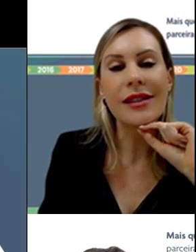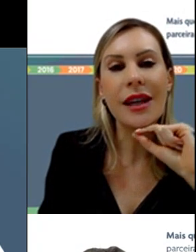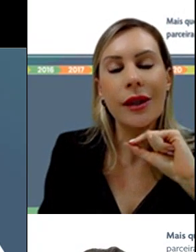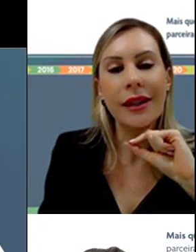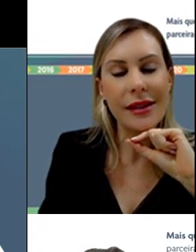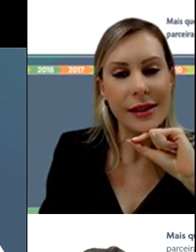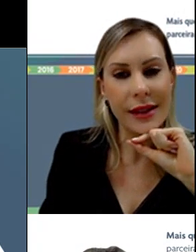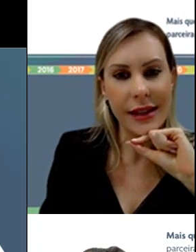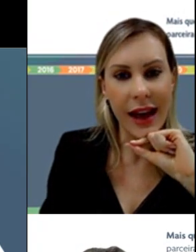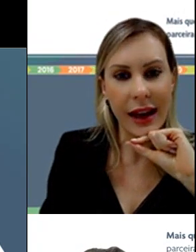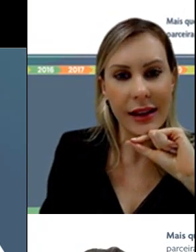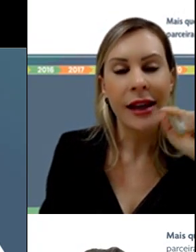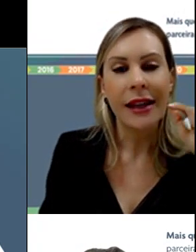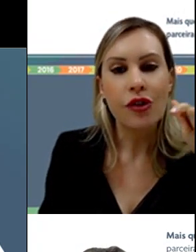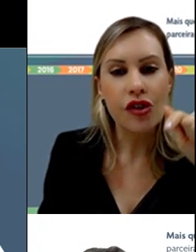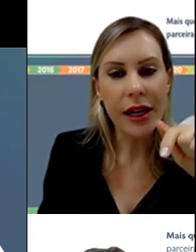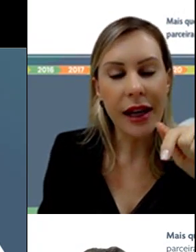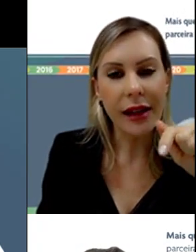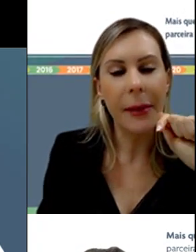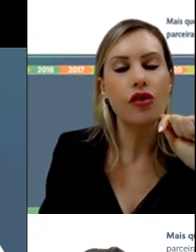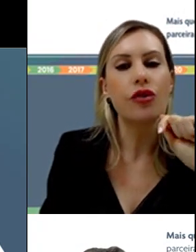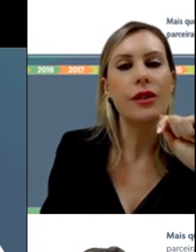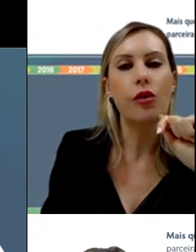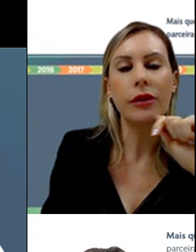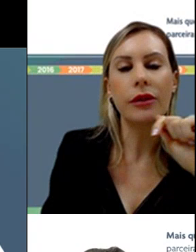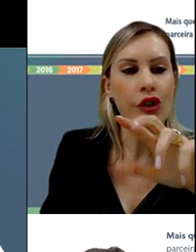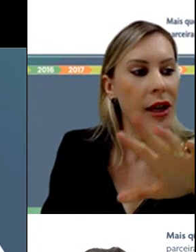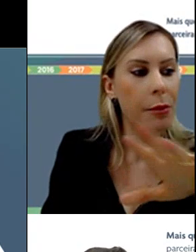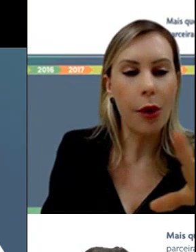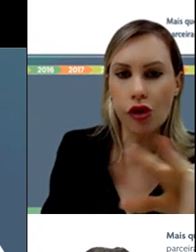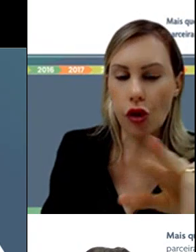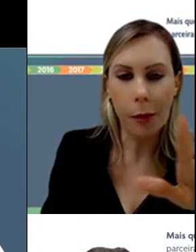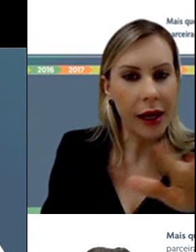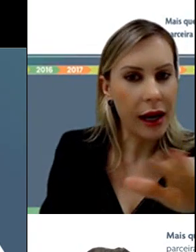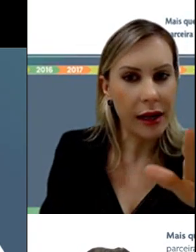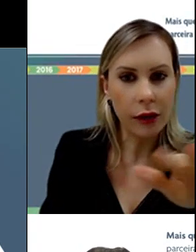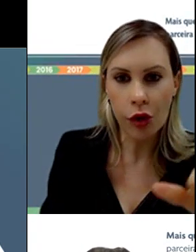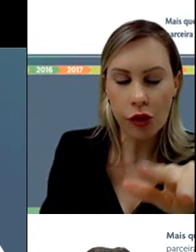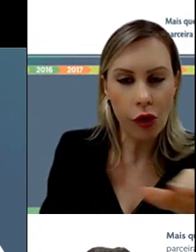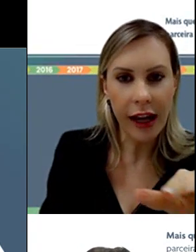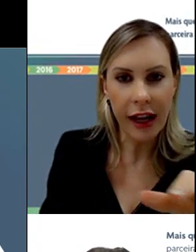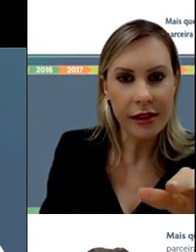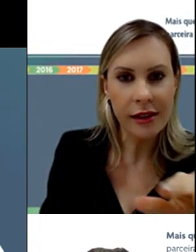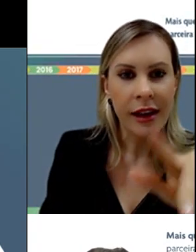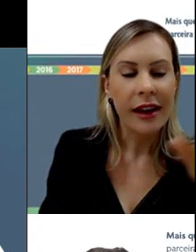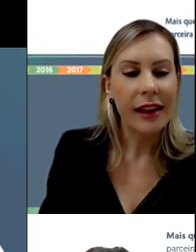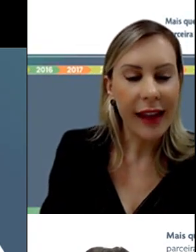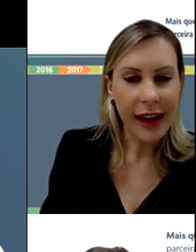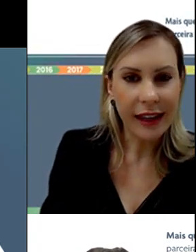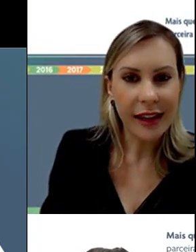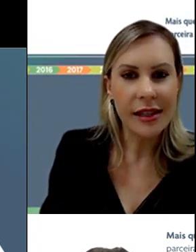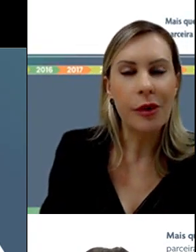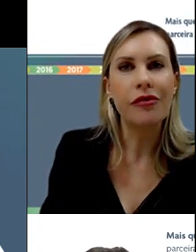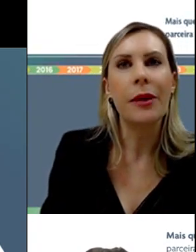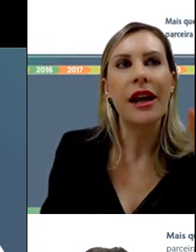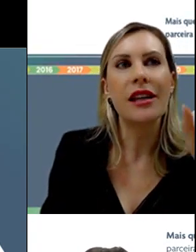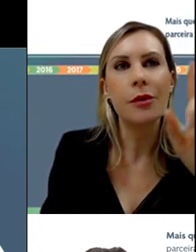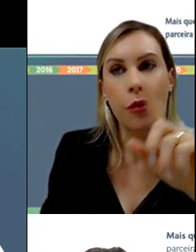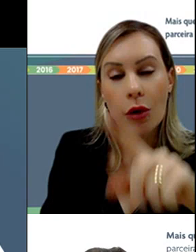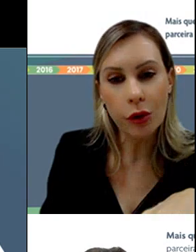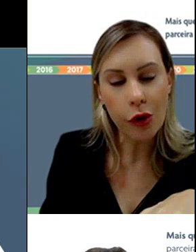valor de R$116, diretamente no seu contra-cheque. Pode comparar aí dois colegas que têm adesão